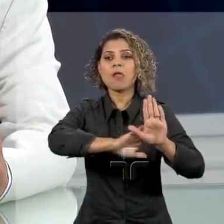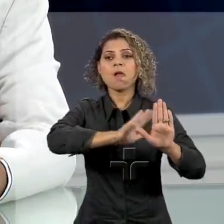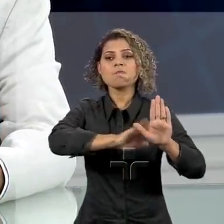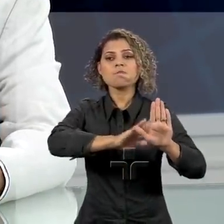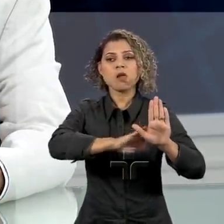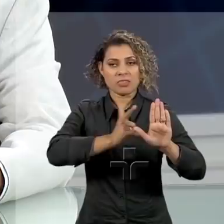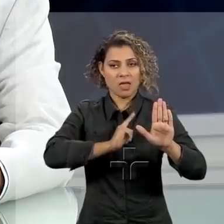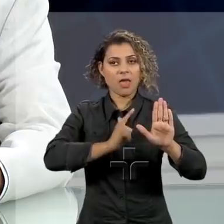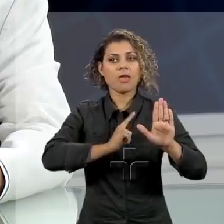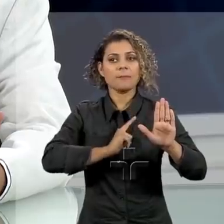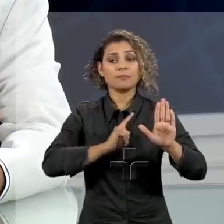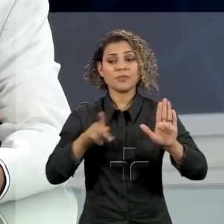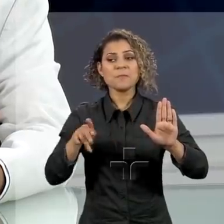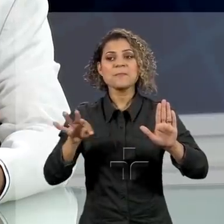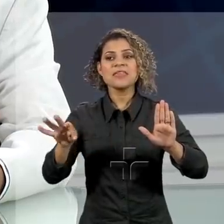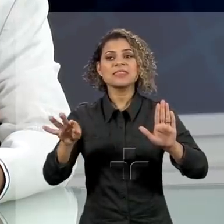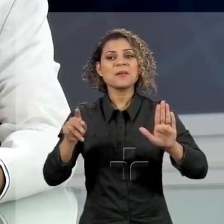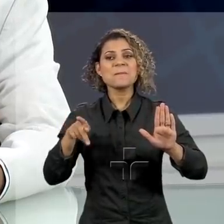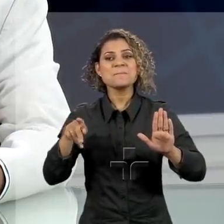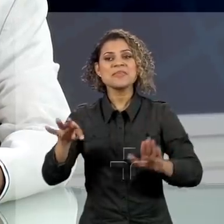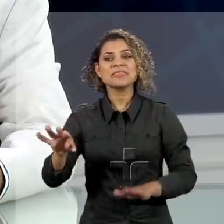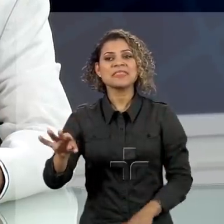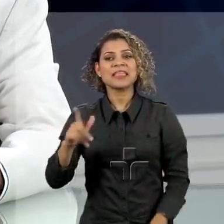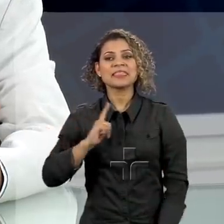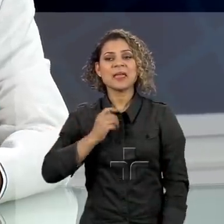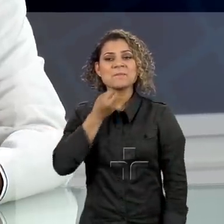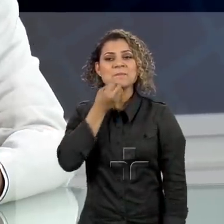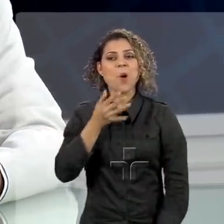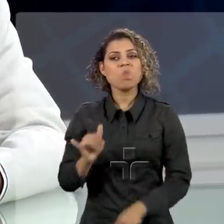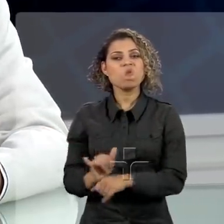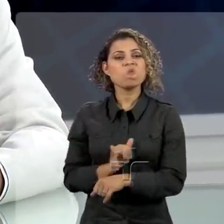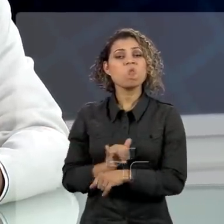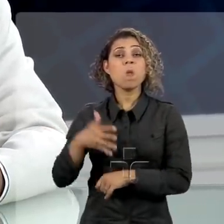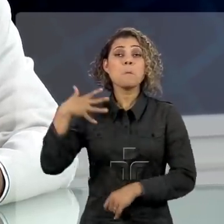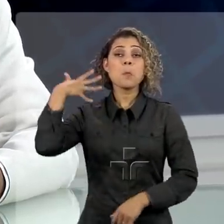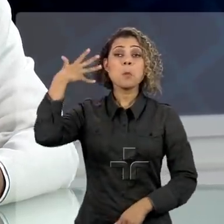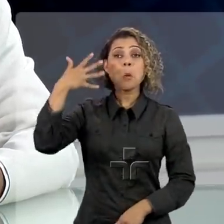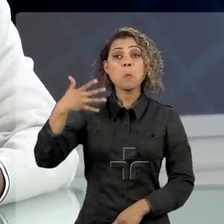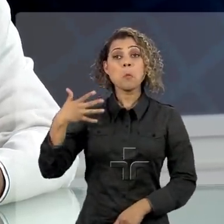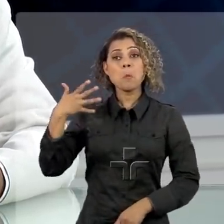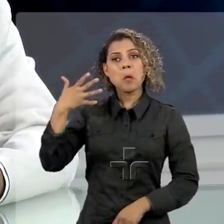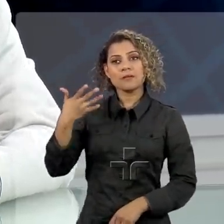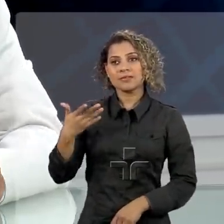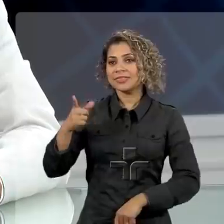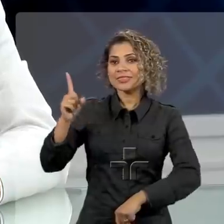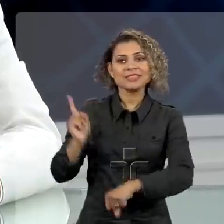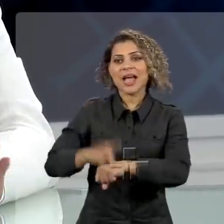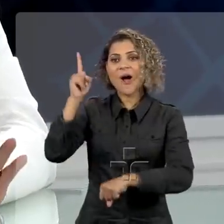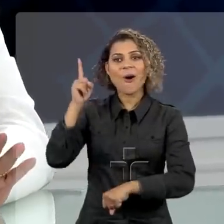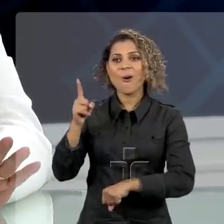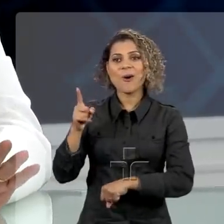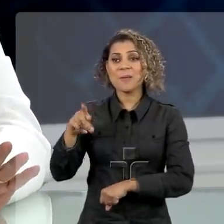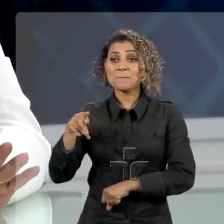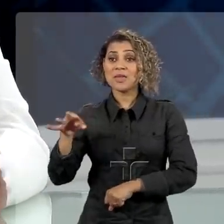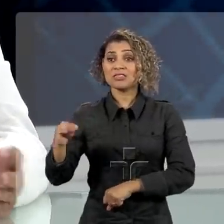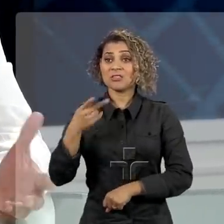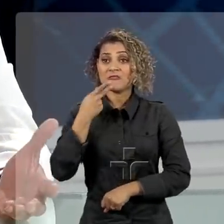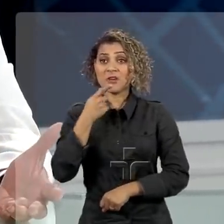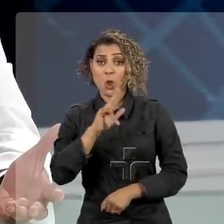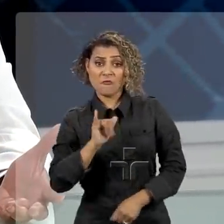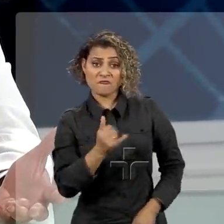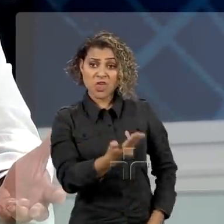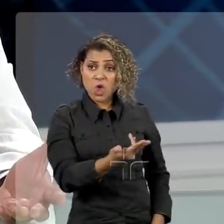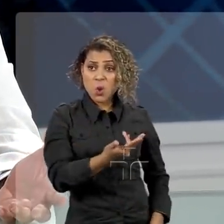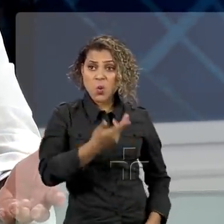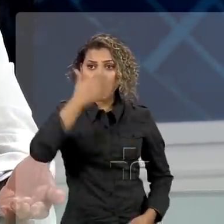jogo. E o PT é muito bom nisso, sempre foi muito bom nessa retórica. Então, imediatamente, eles já sacaram do bolso. Olha só, ele nunca foi parcial, que o